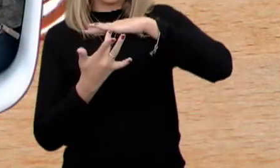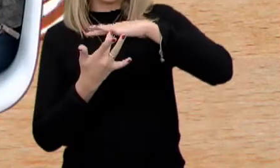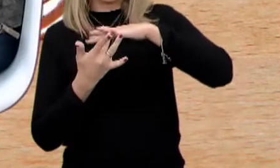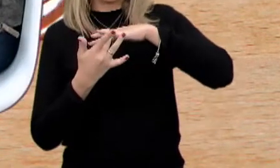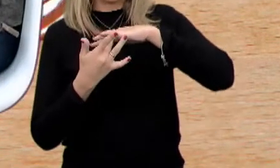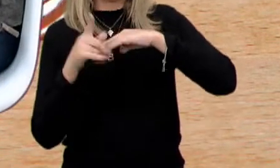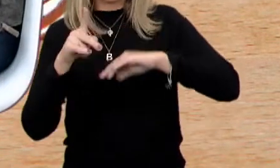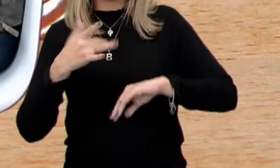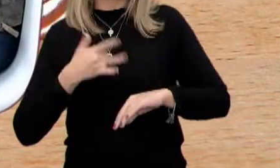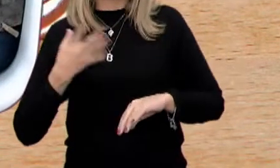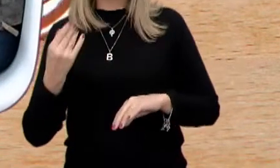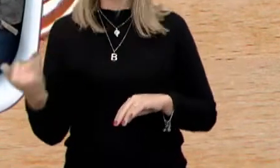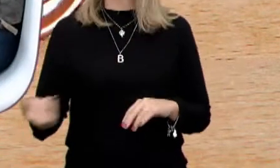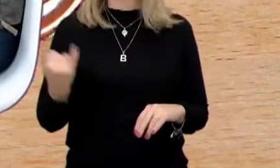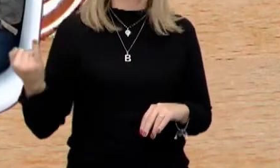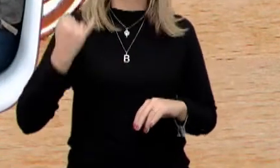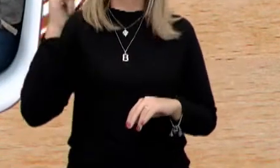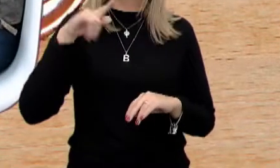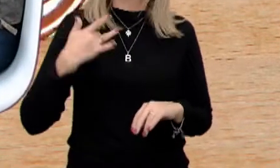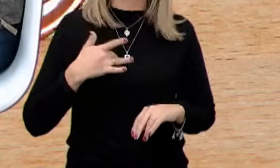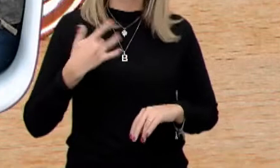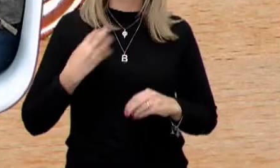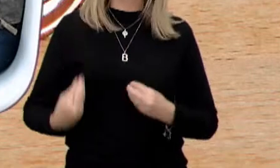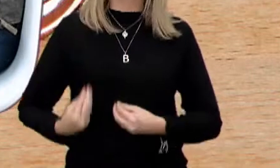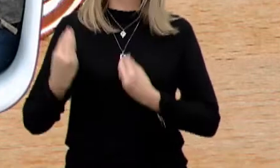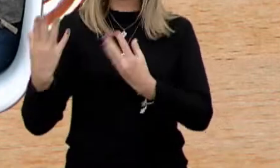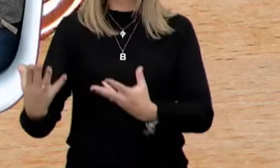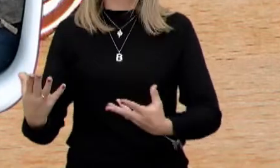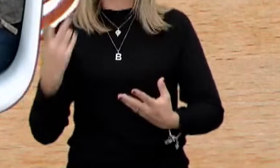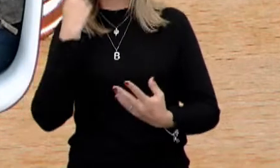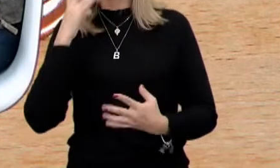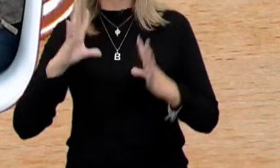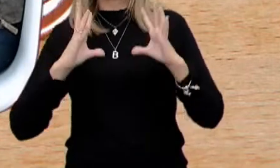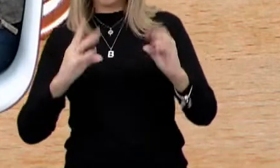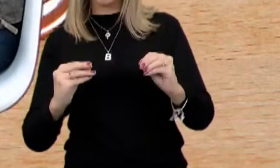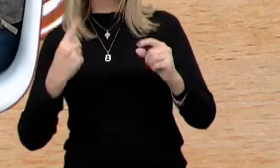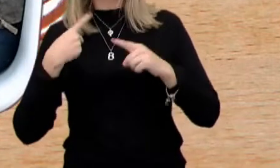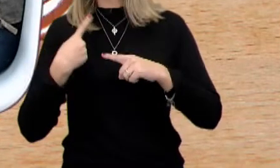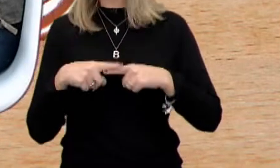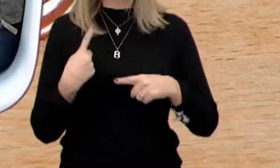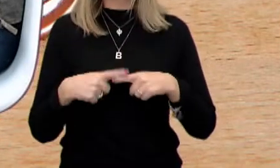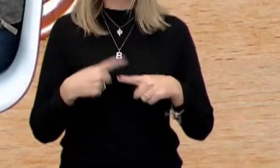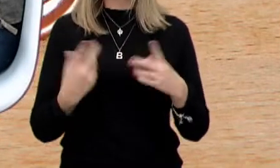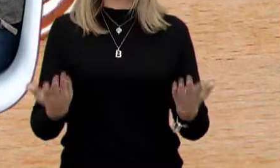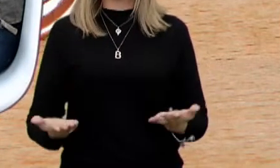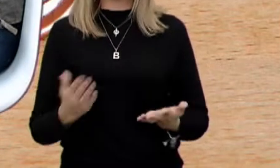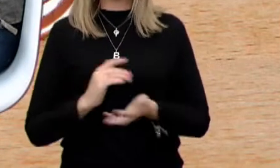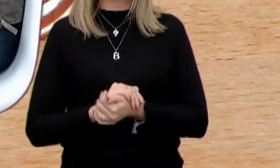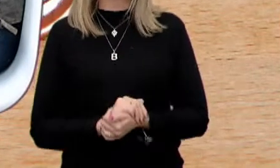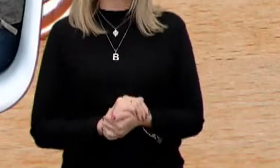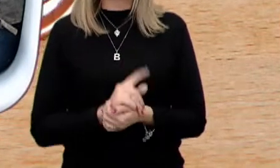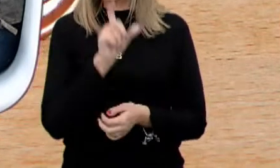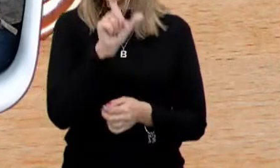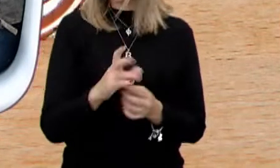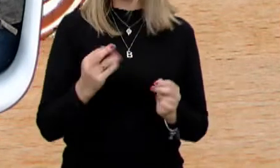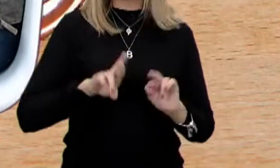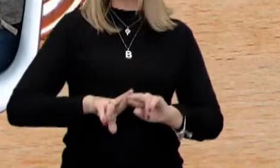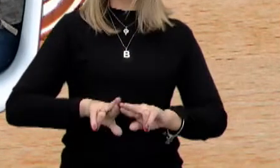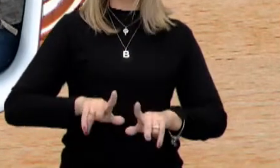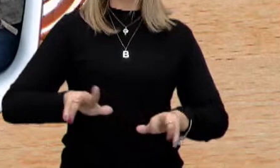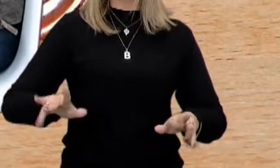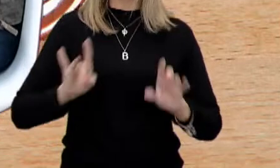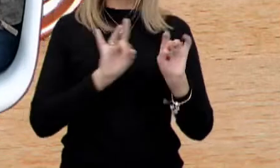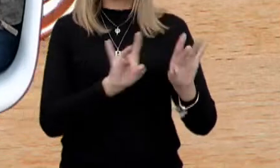a pena, é super importante e vale a pena estar presente em todos, porque o ser humano é muito diverso, e